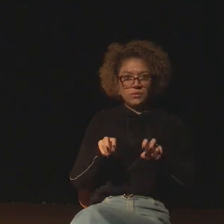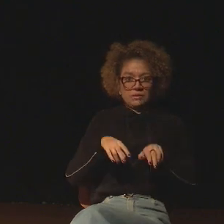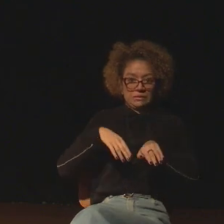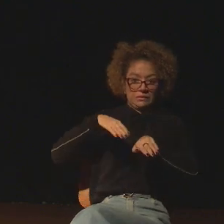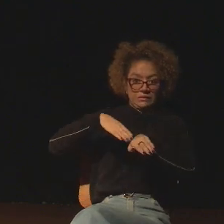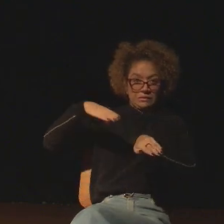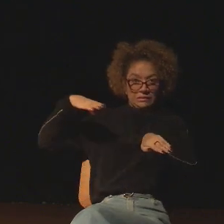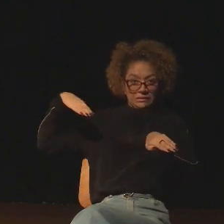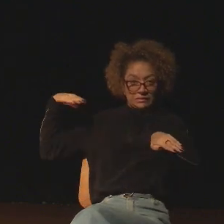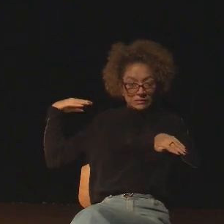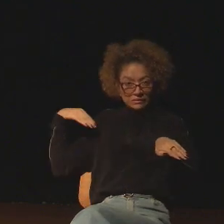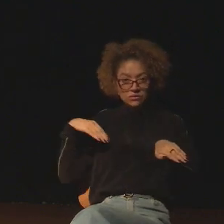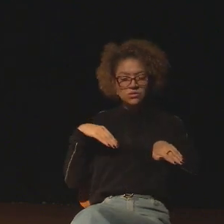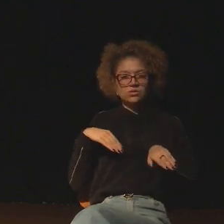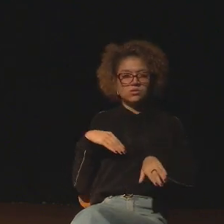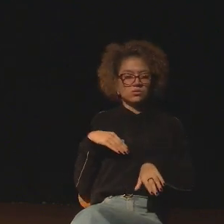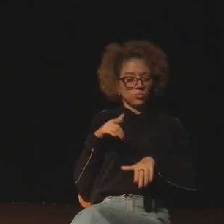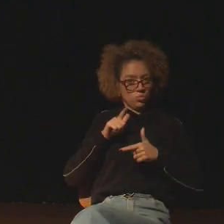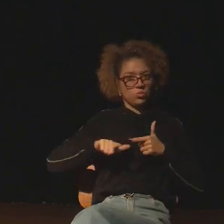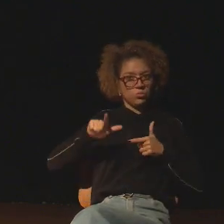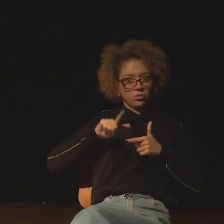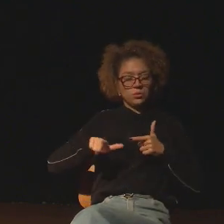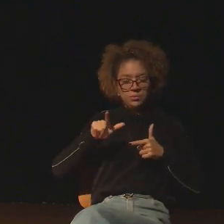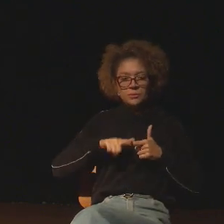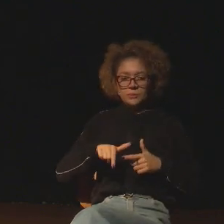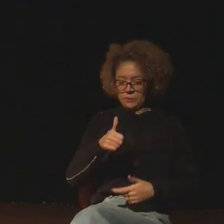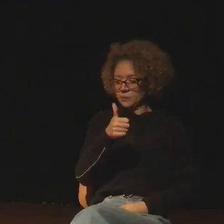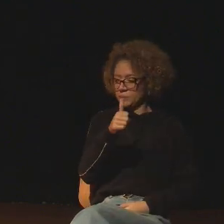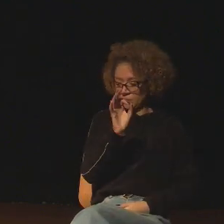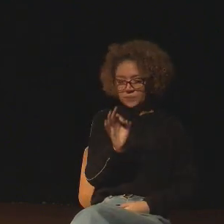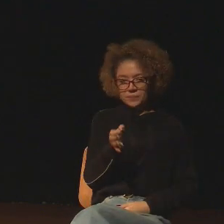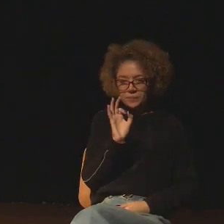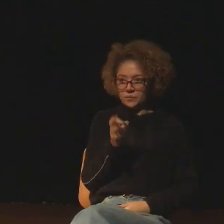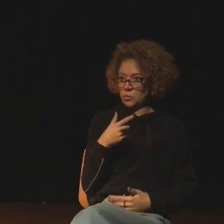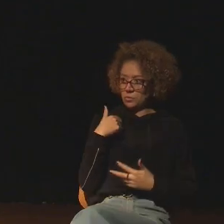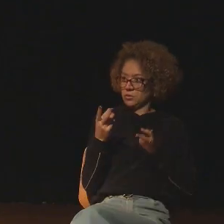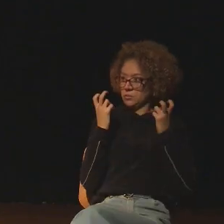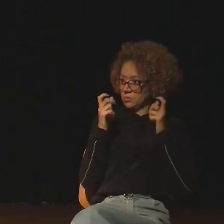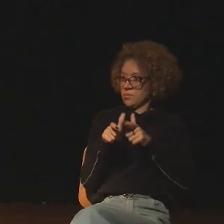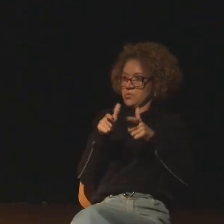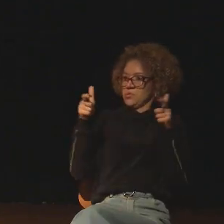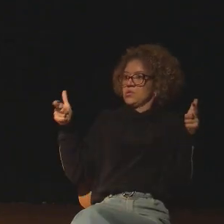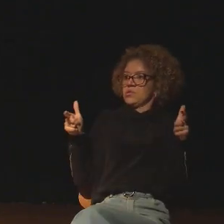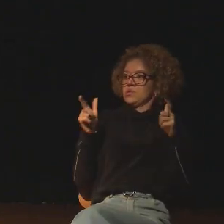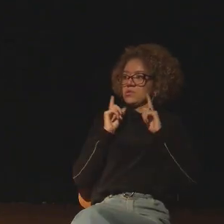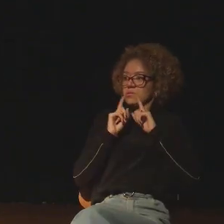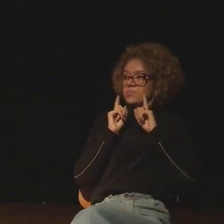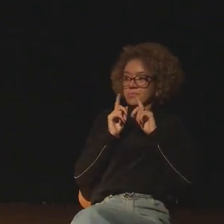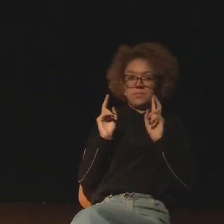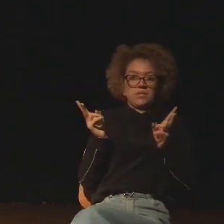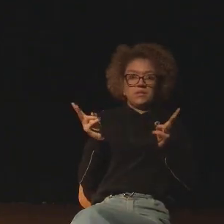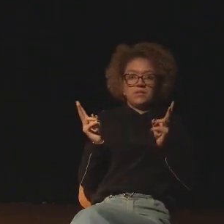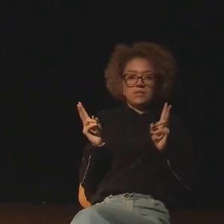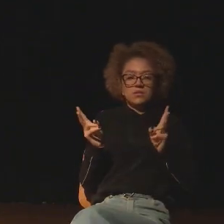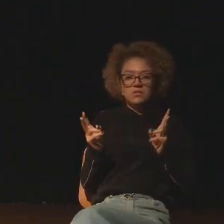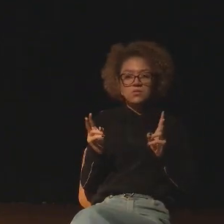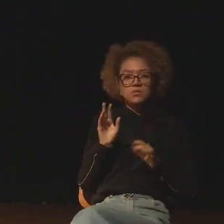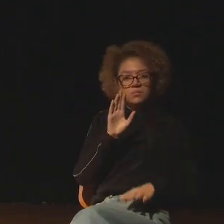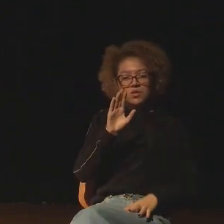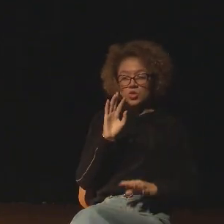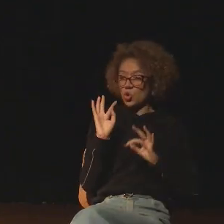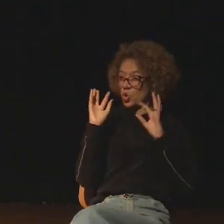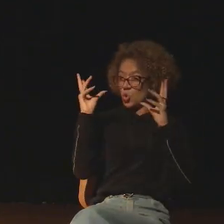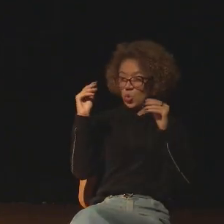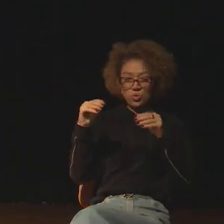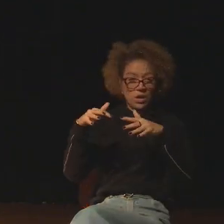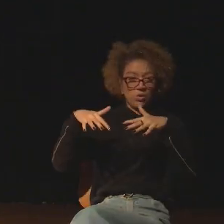geral, colocada pelos moradores. Acho que é um incômodo e que a gente ouve em todas as audiências públicas